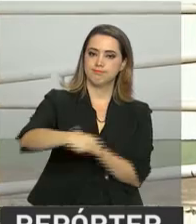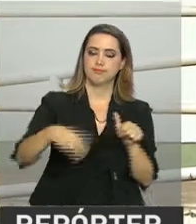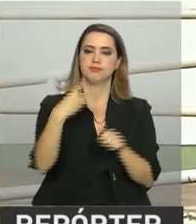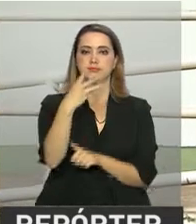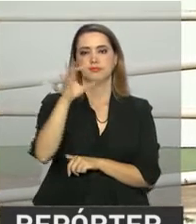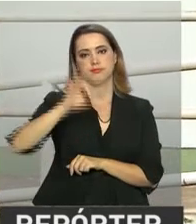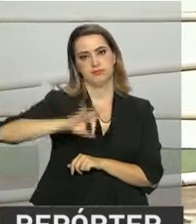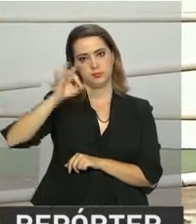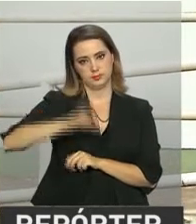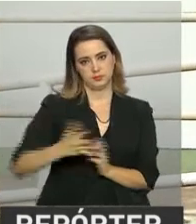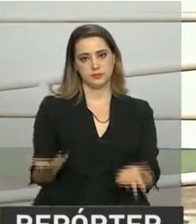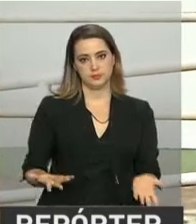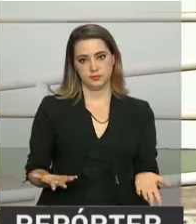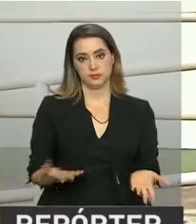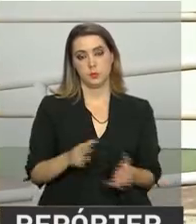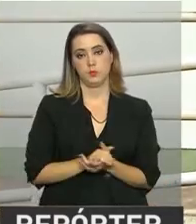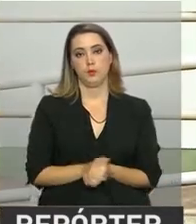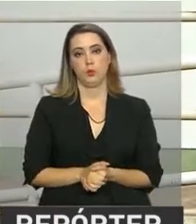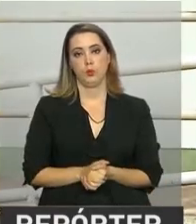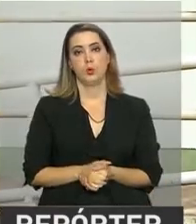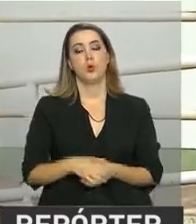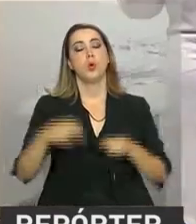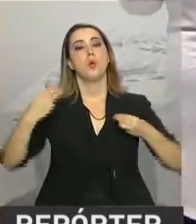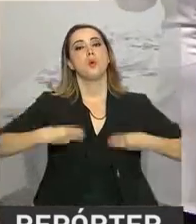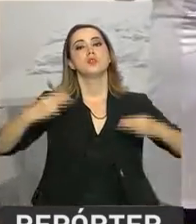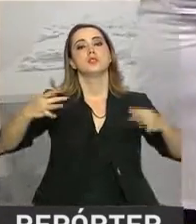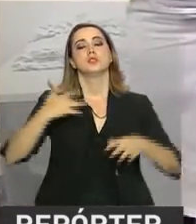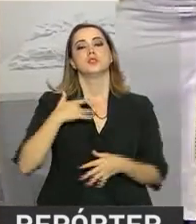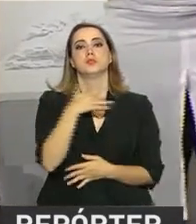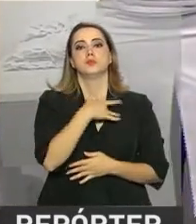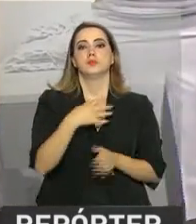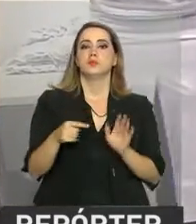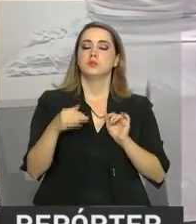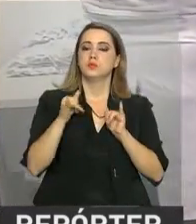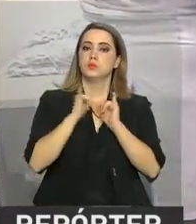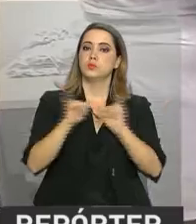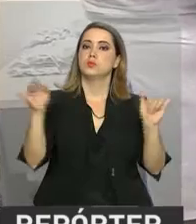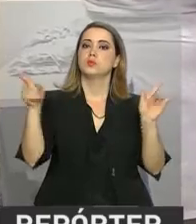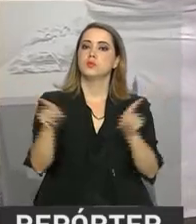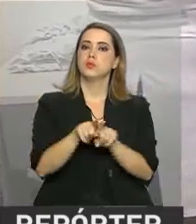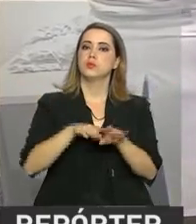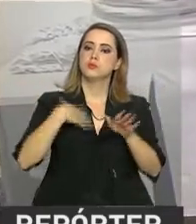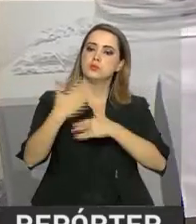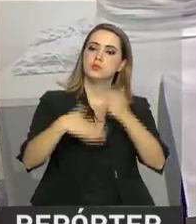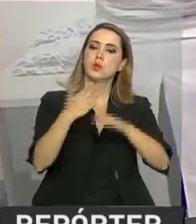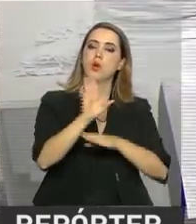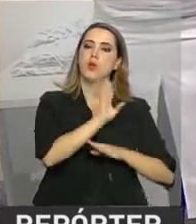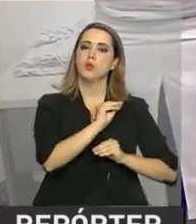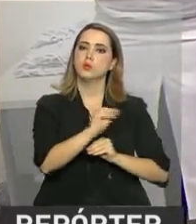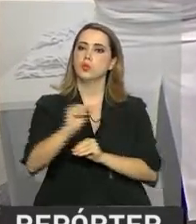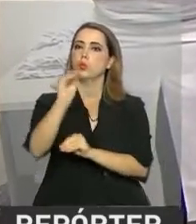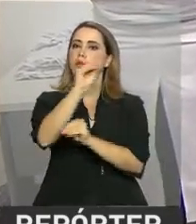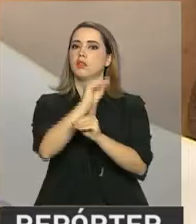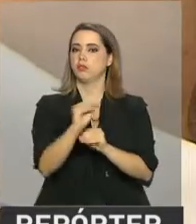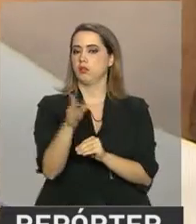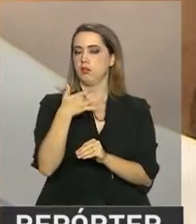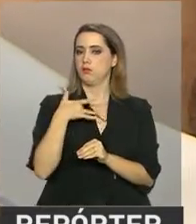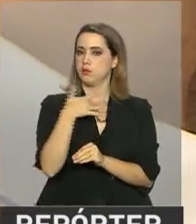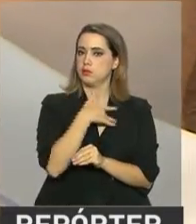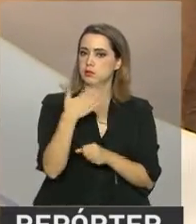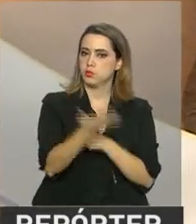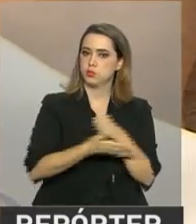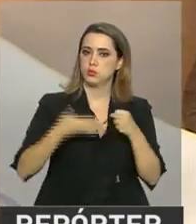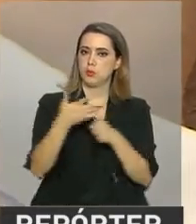segundo o ministério da saúde os avanços se devem a ações como a ampliação da cobertura da atenção básica do